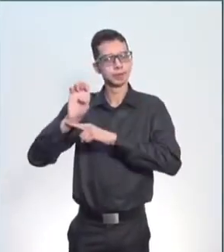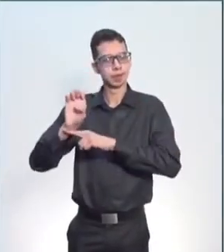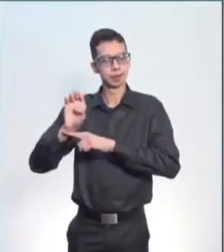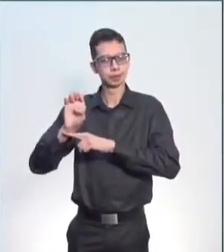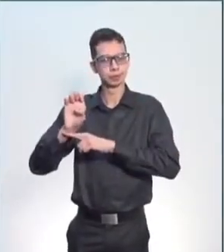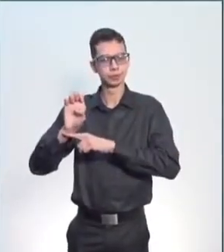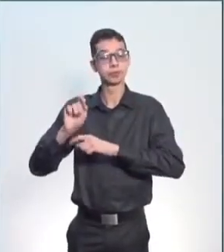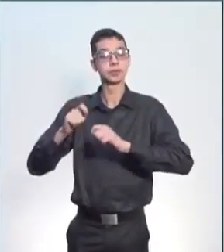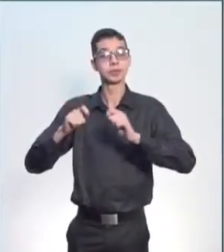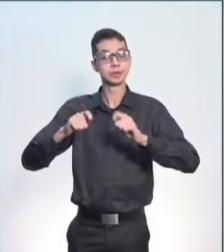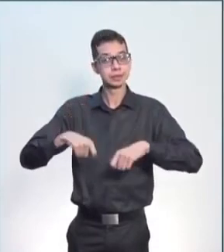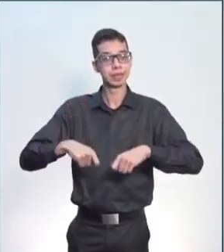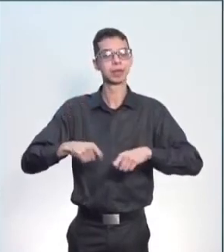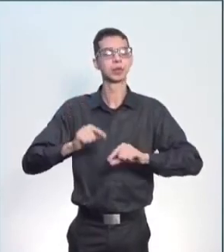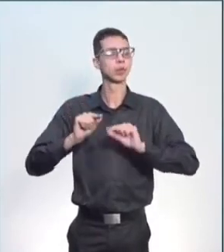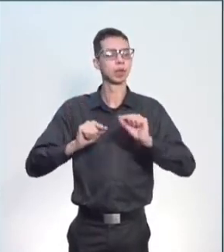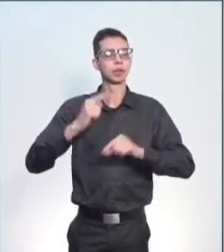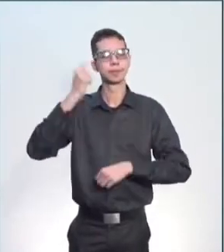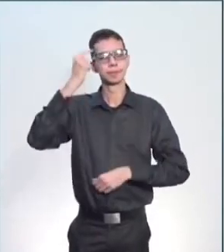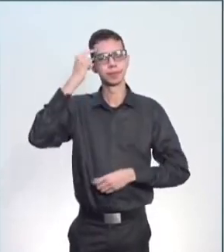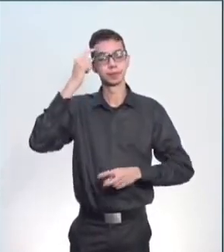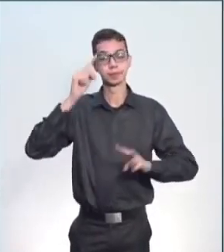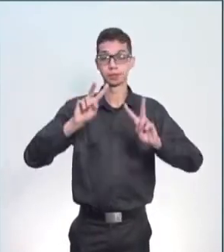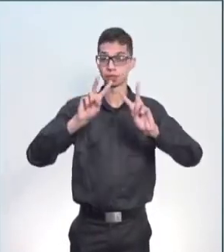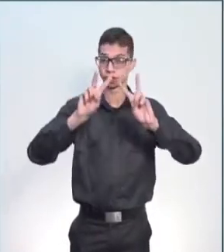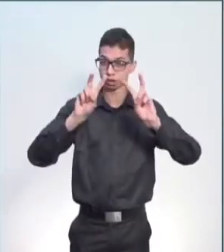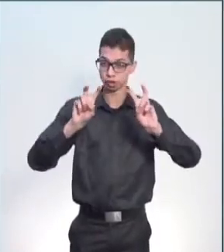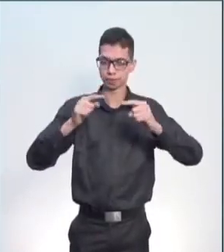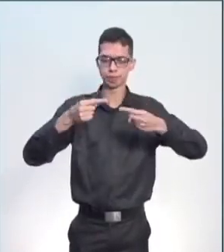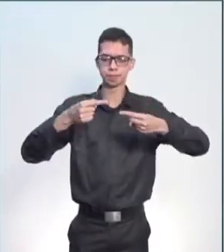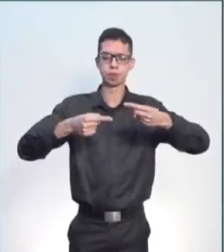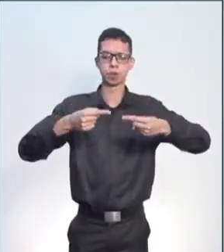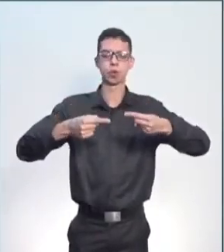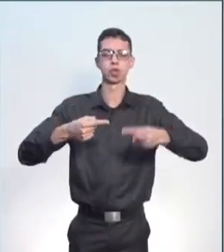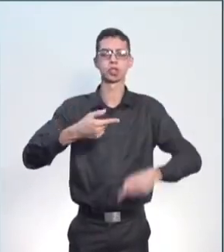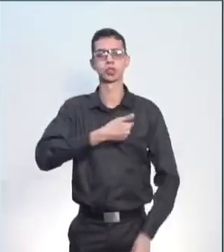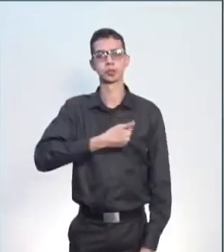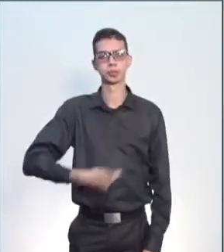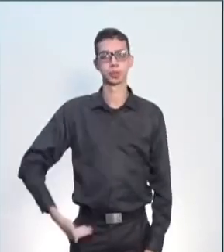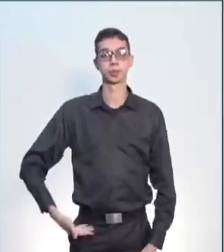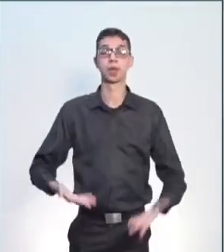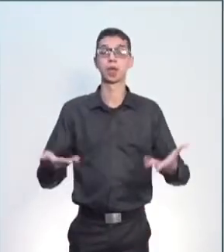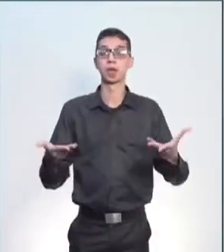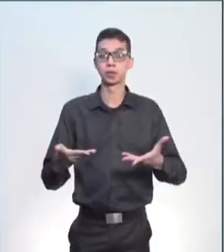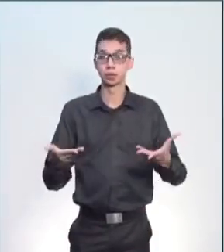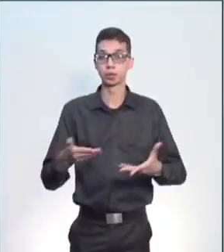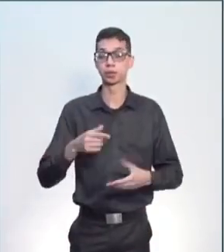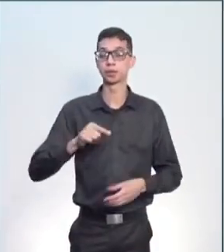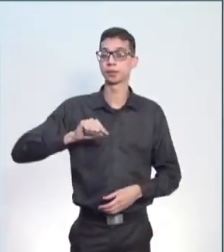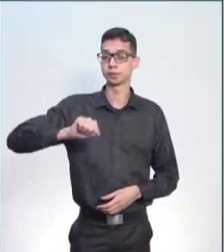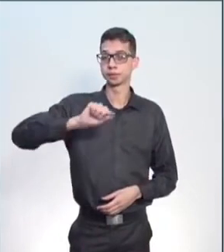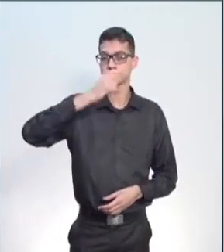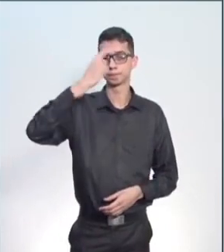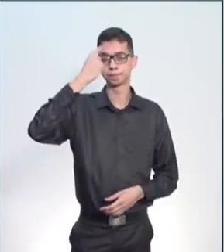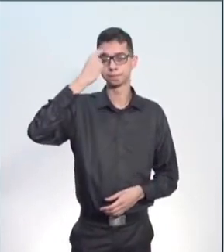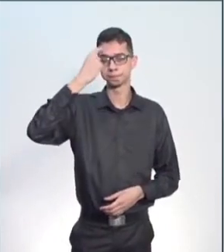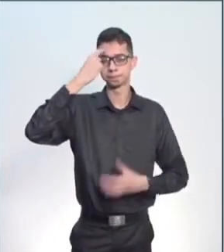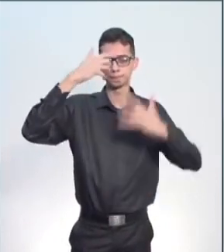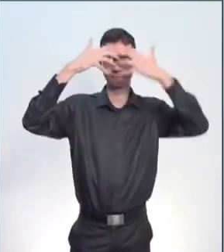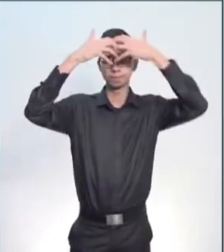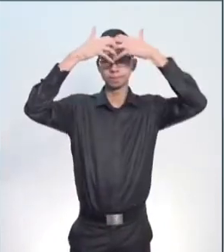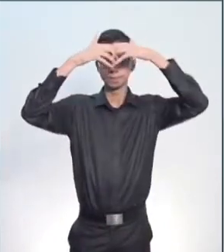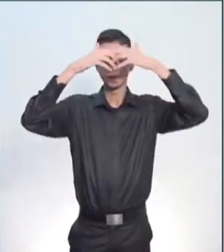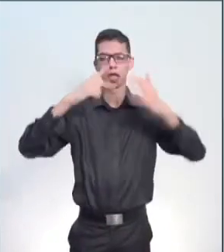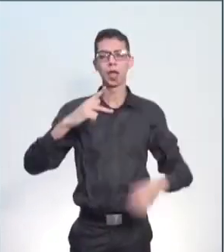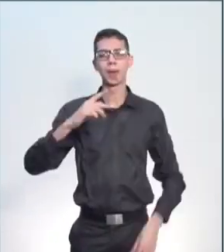questão das políticas públicas. Vamos fazer aqui um exercício de pensar a política pública. Todo mundo fala em